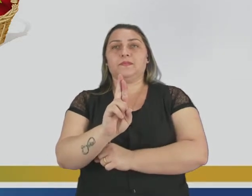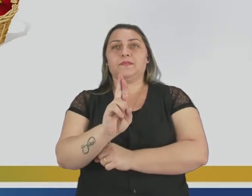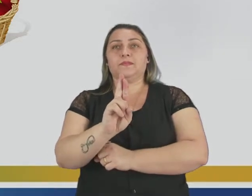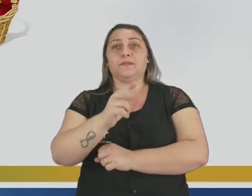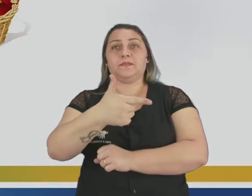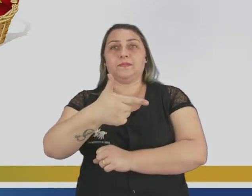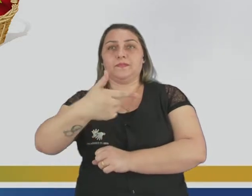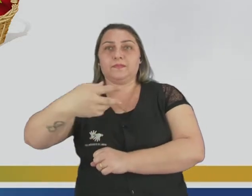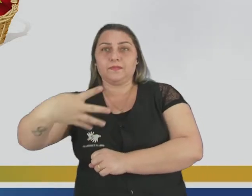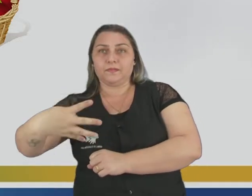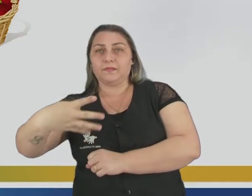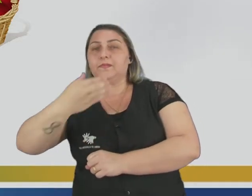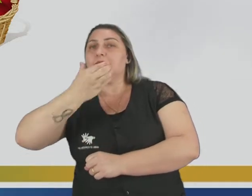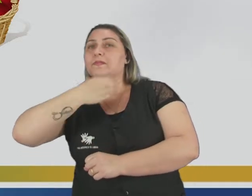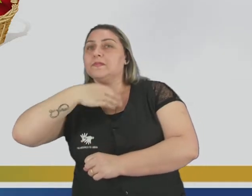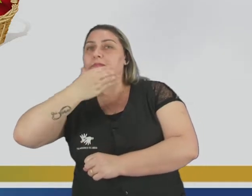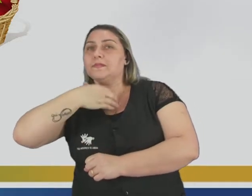vou ter